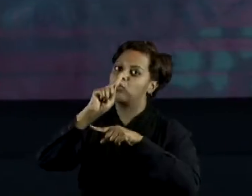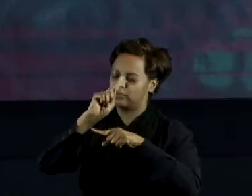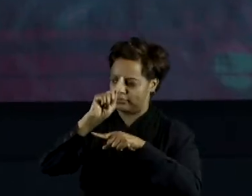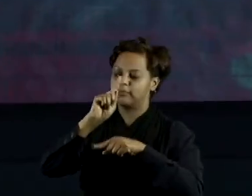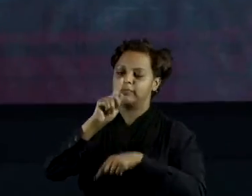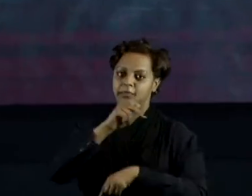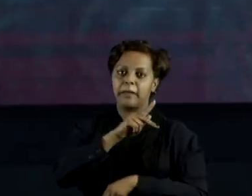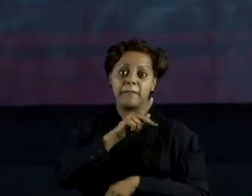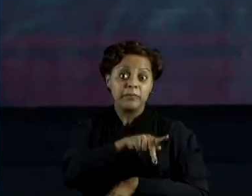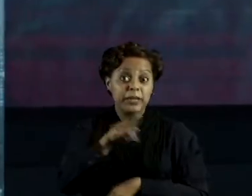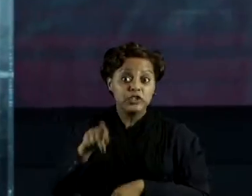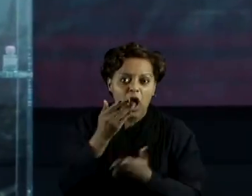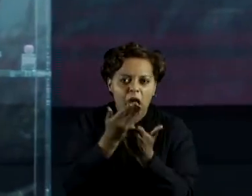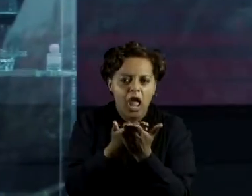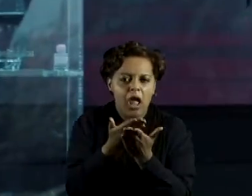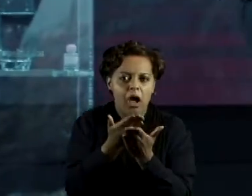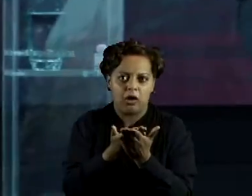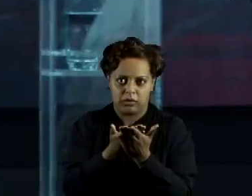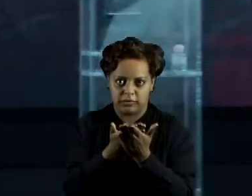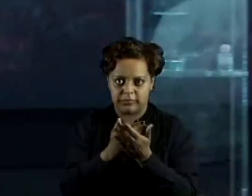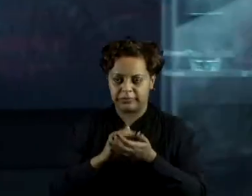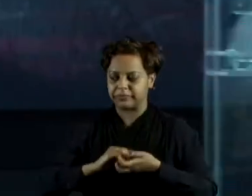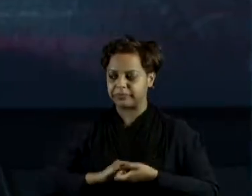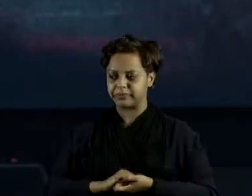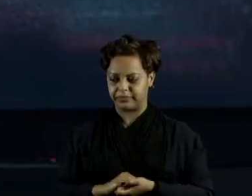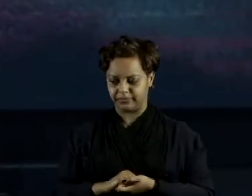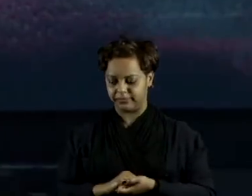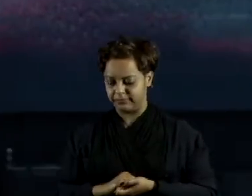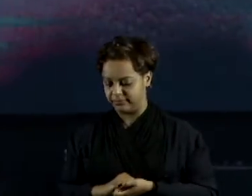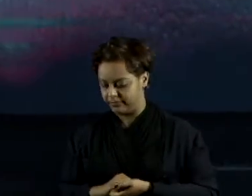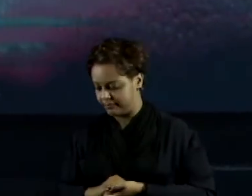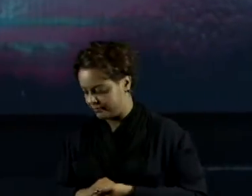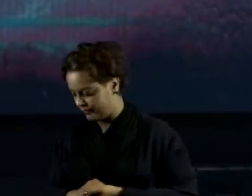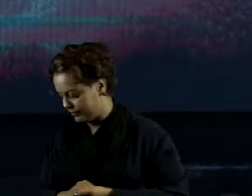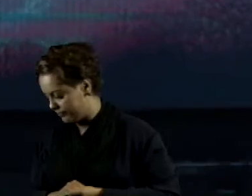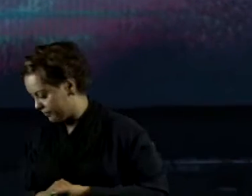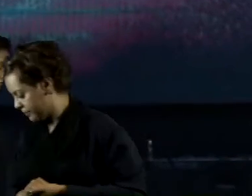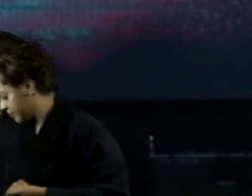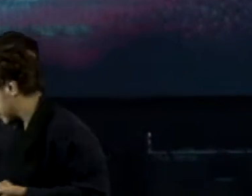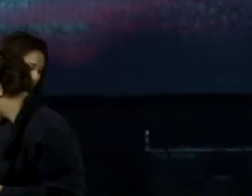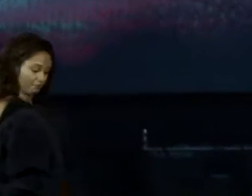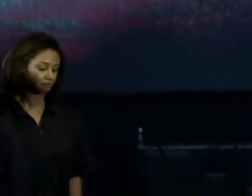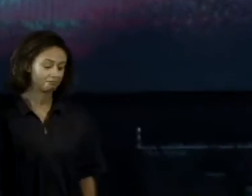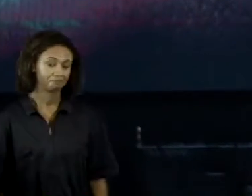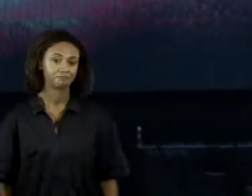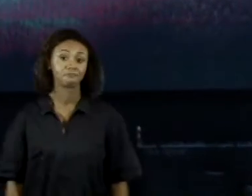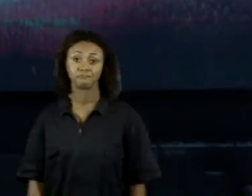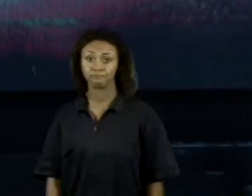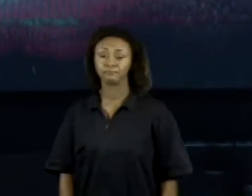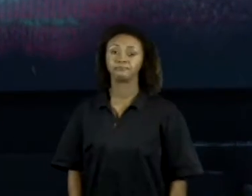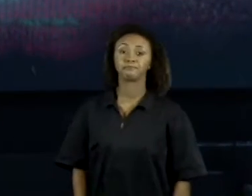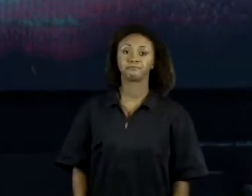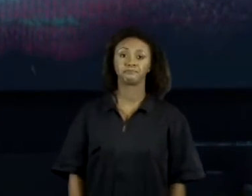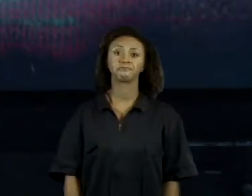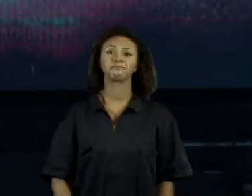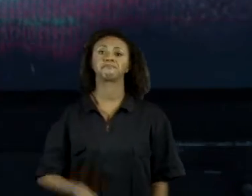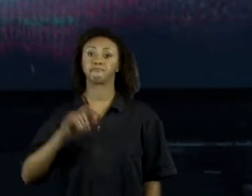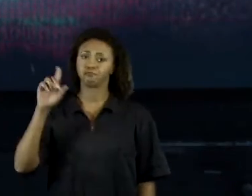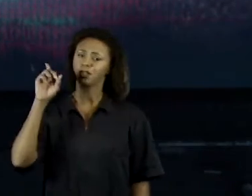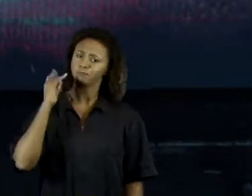pastor estudioso. E eu vou prosperar tudo que você puser as suas